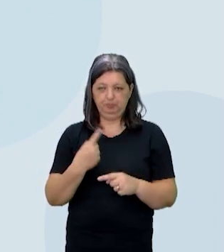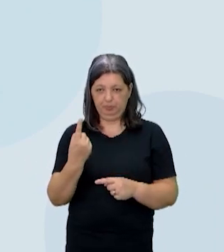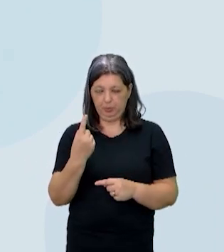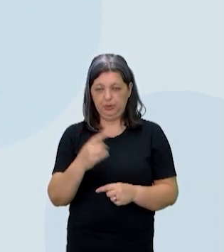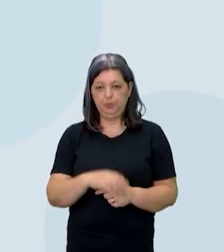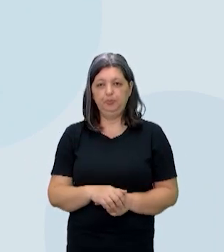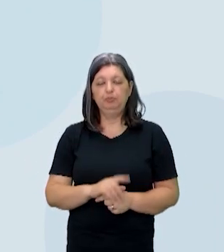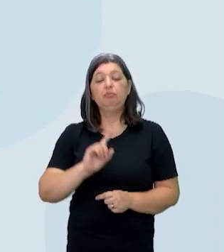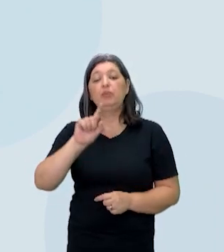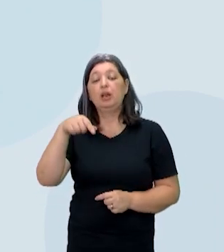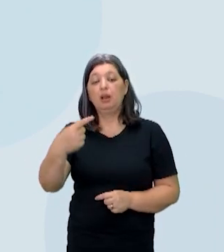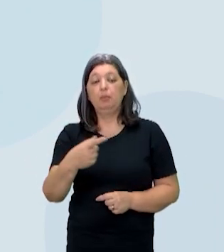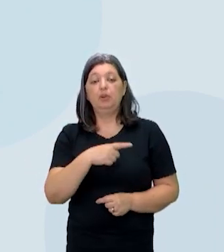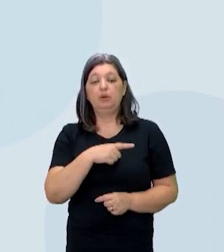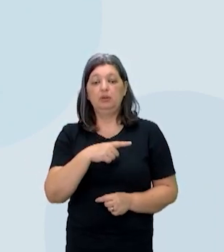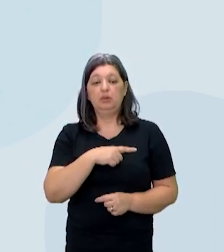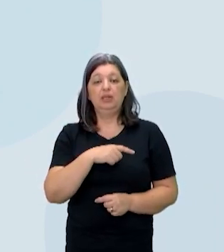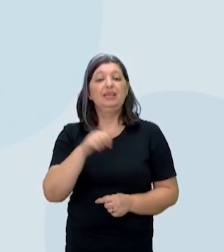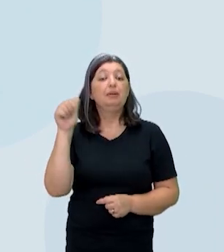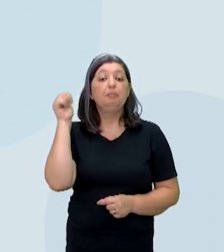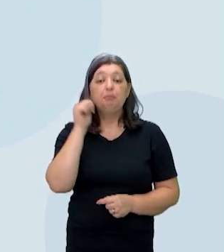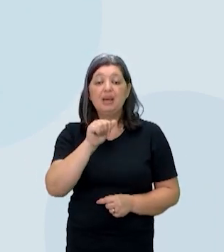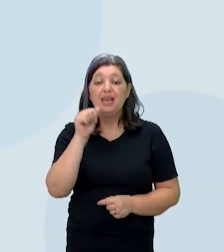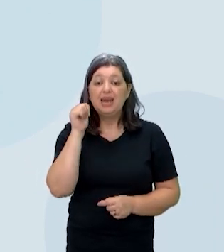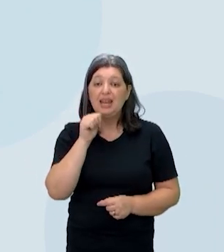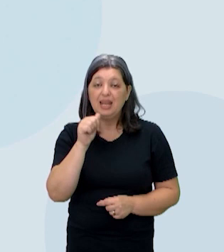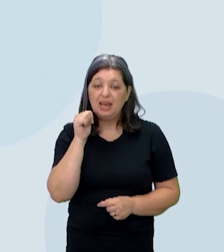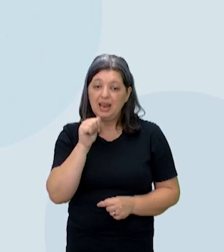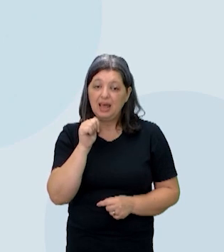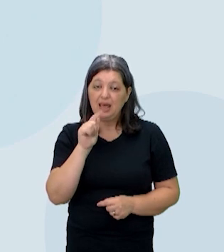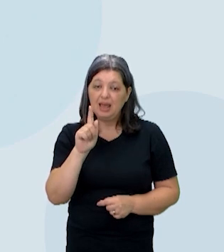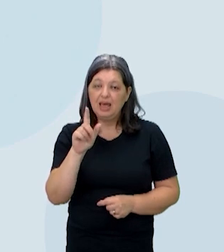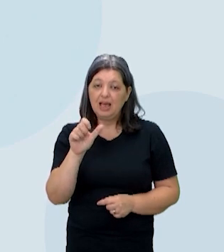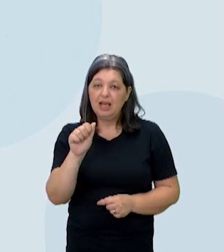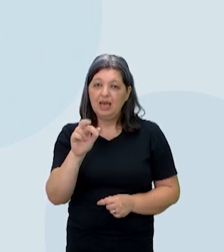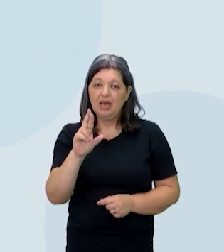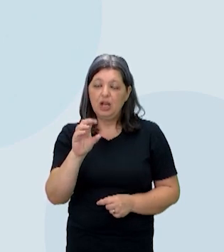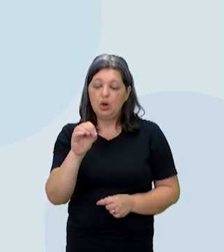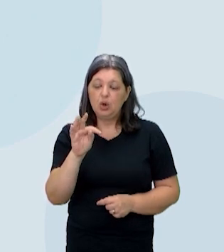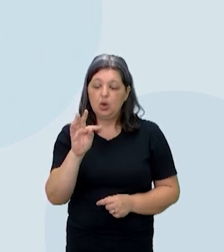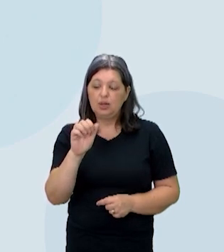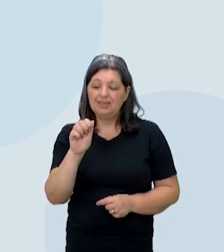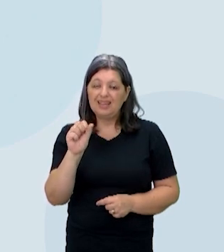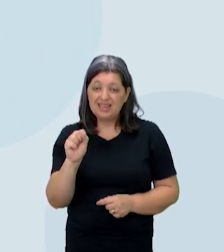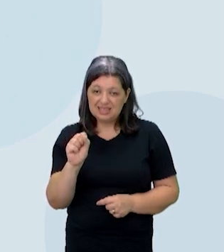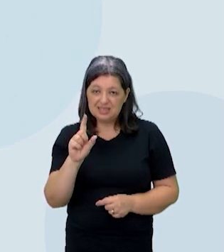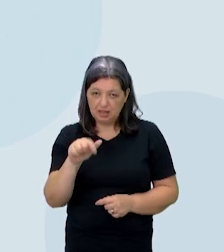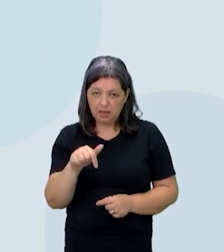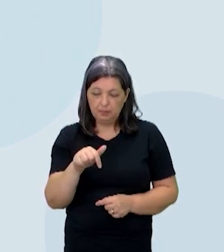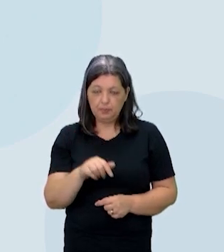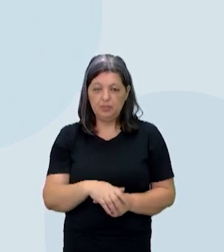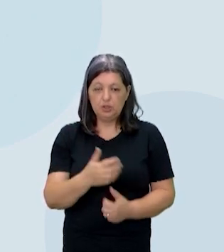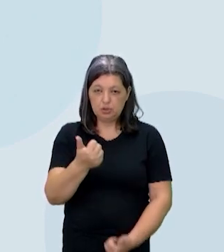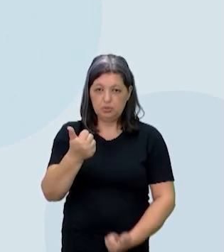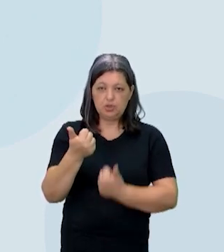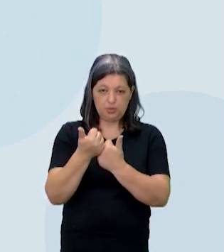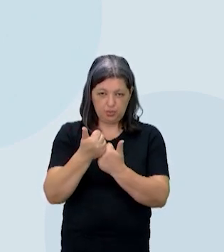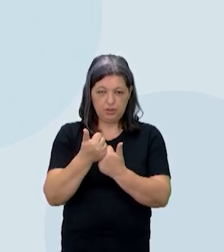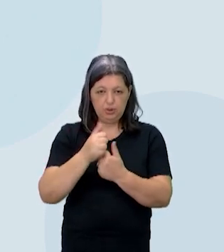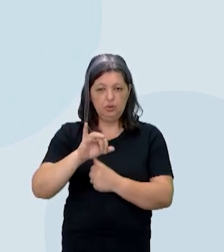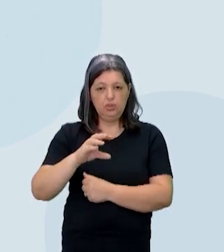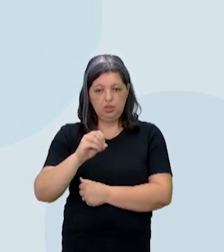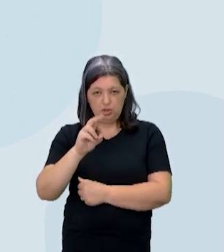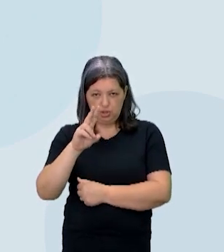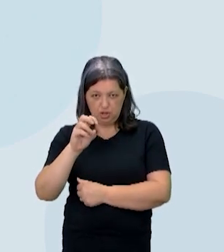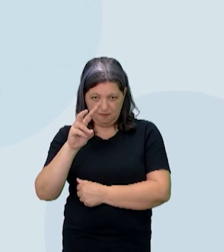jovens. E depois eu tenho lá garotas, para eu não repetir a palavra jovens. Depois eu tenho adolescentes